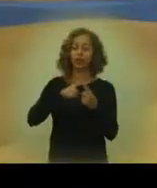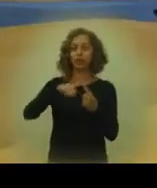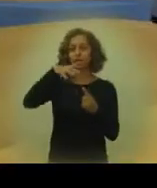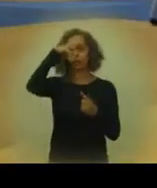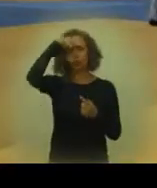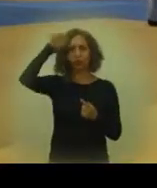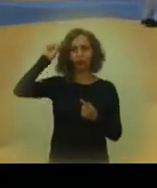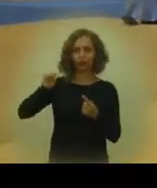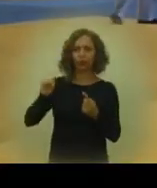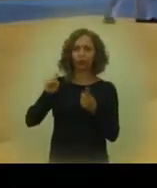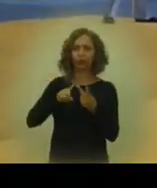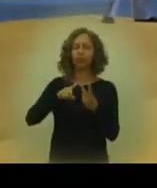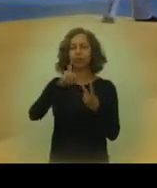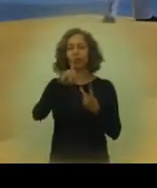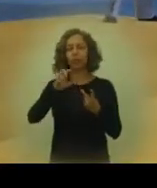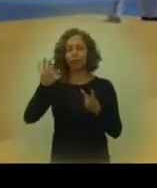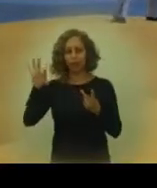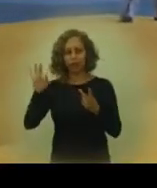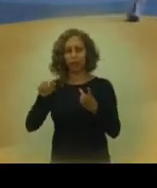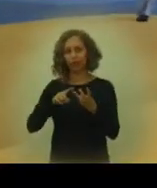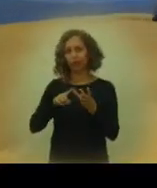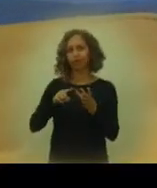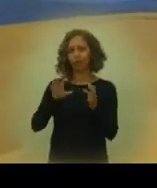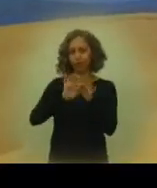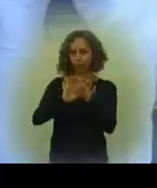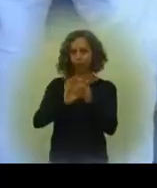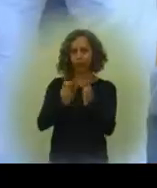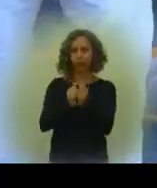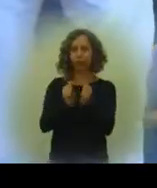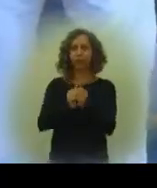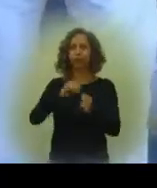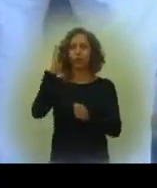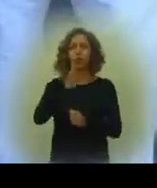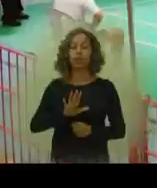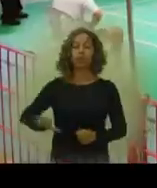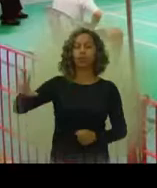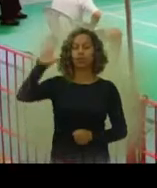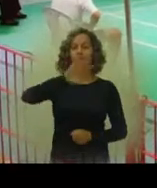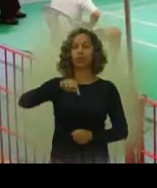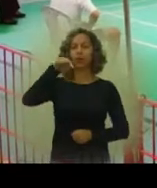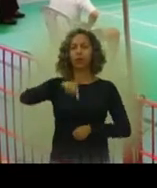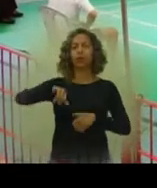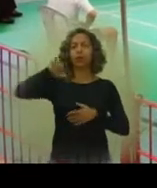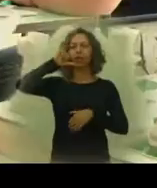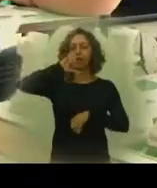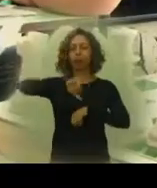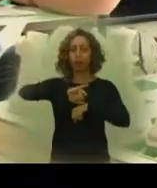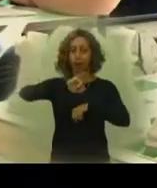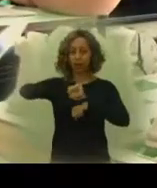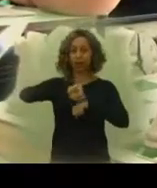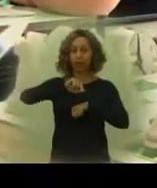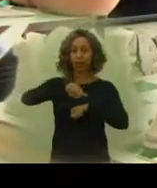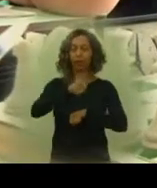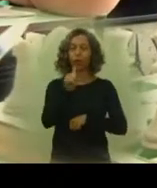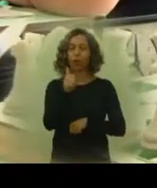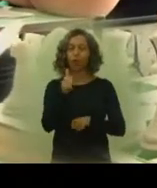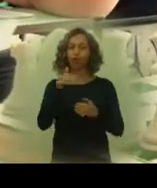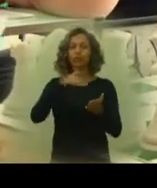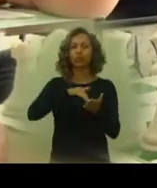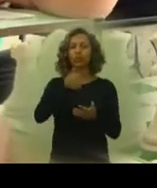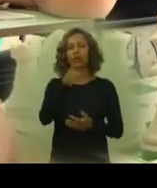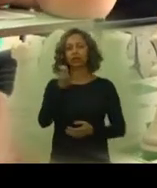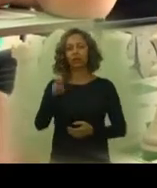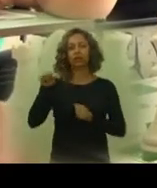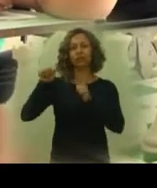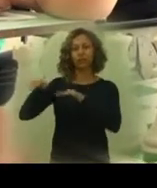da Região Norte, mais Distrito Federal e Mato Grosso. A competição nacional na capital será de 11 a